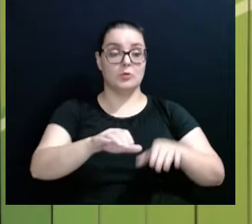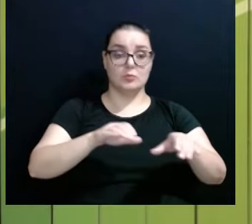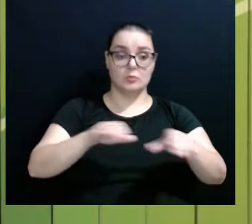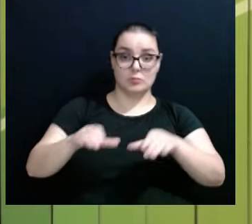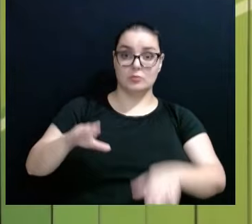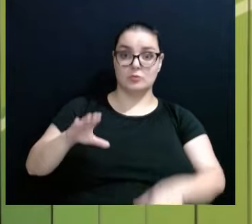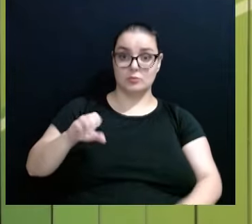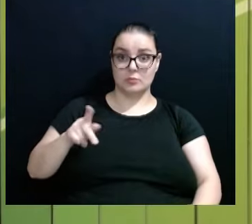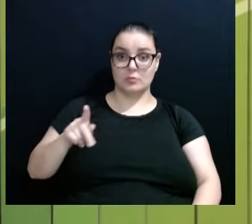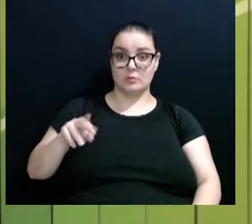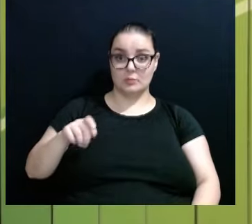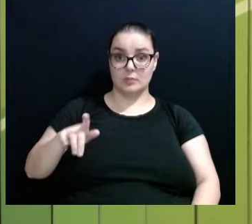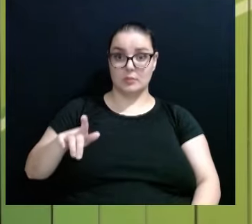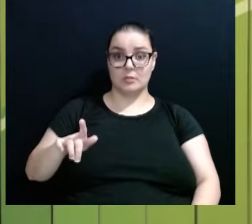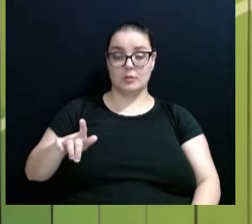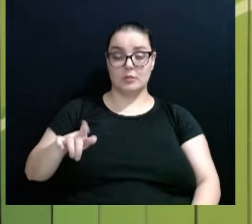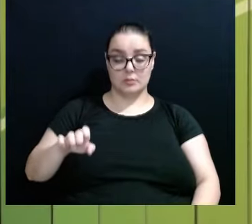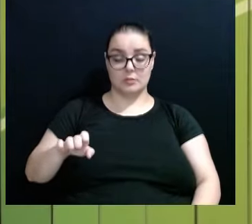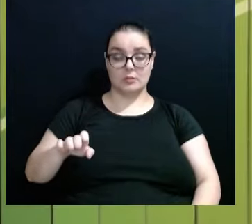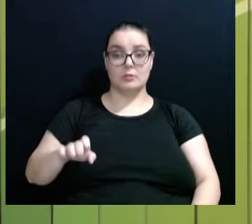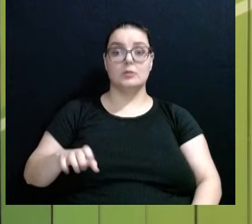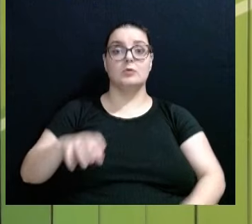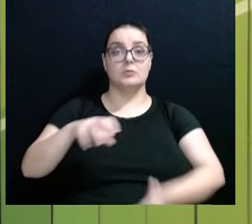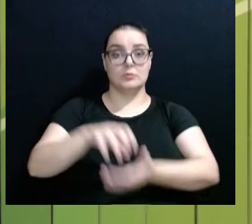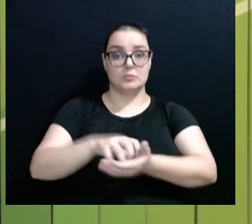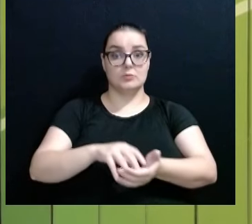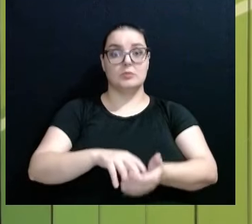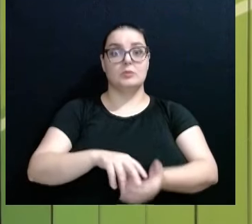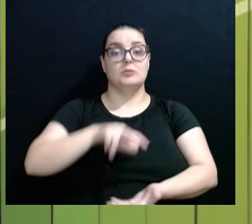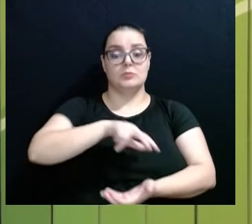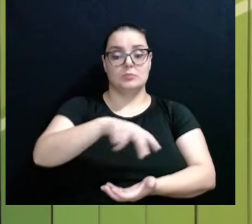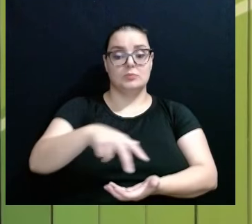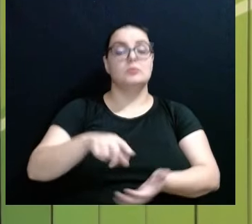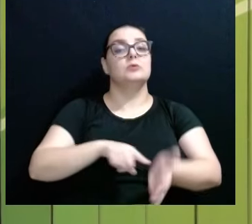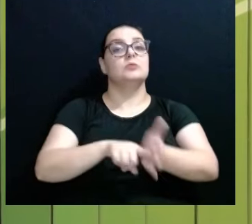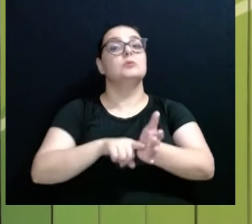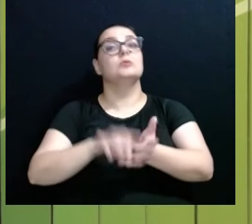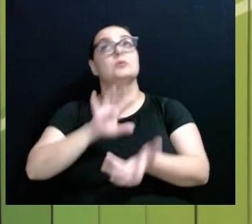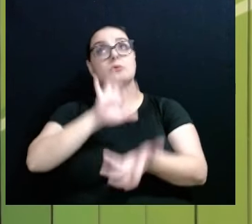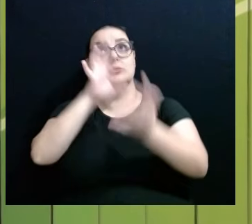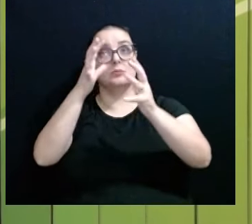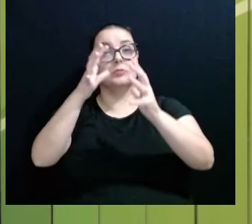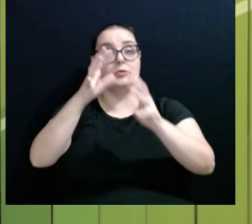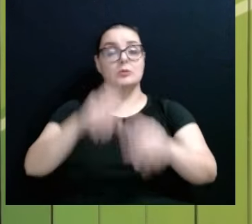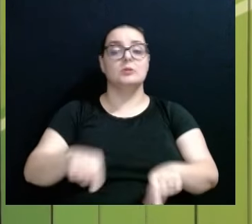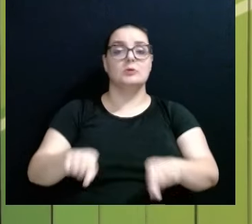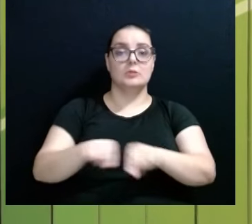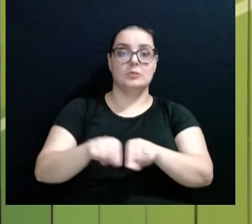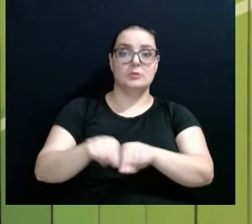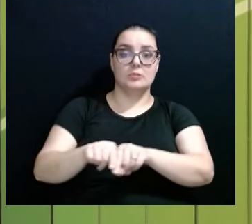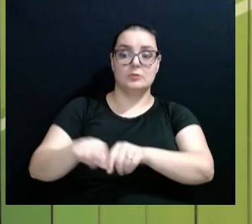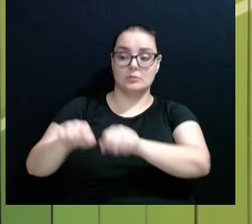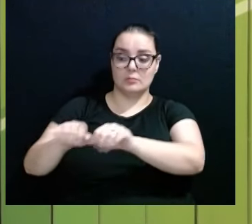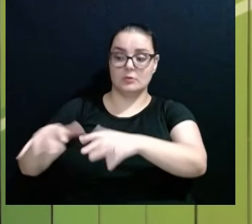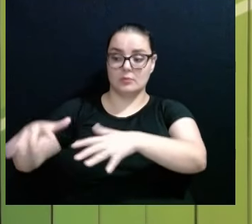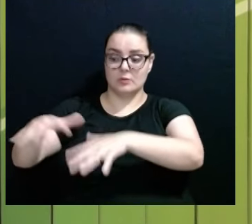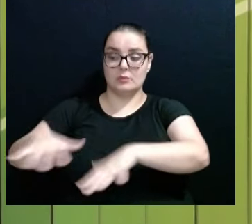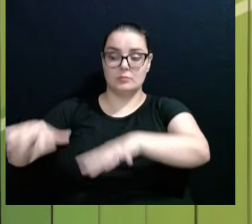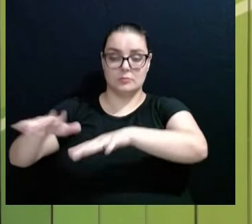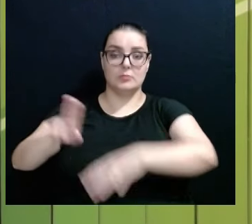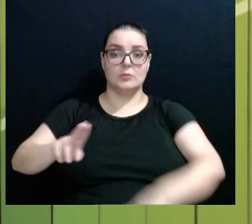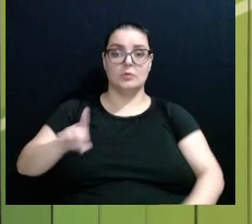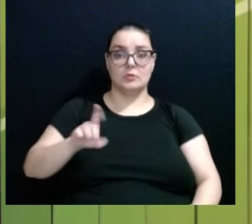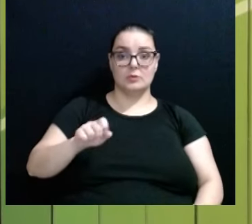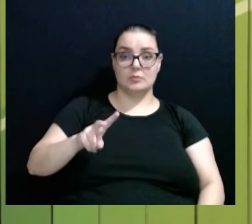mundo. O coordenador do CEPAGRE, o Centro de Pesquisas Meteorológicas e Climáticas Aplicadas à Agricultura